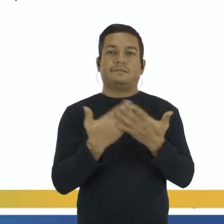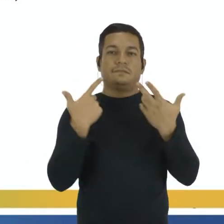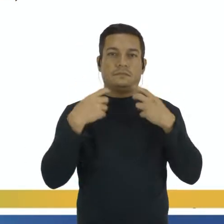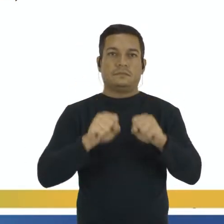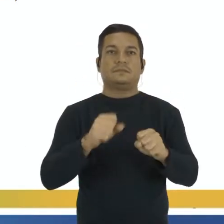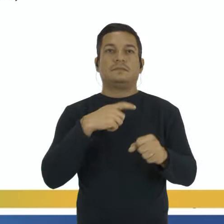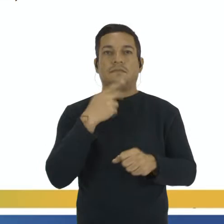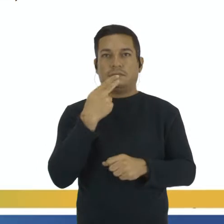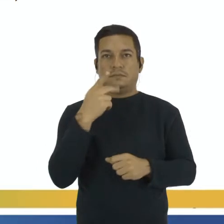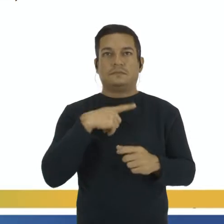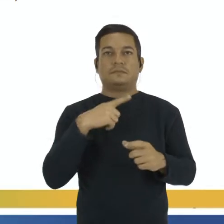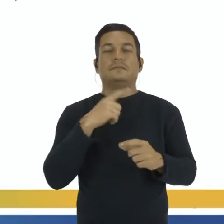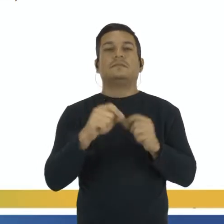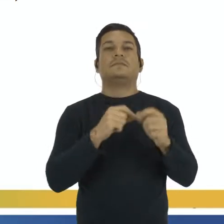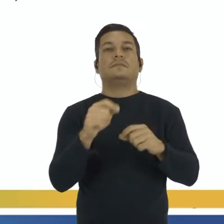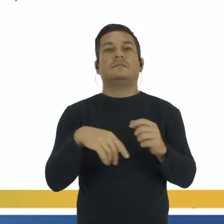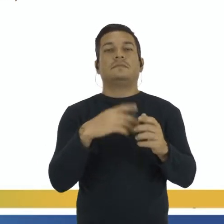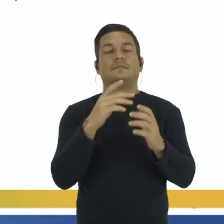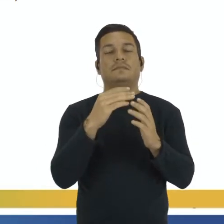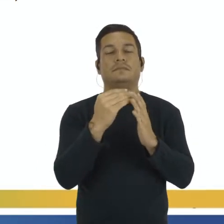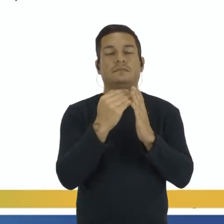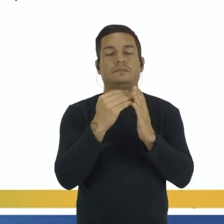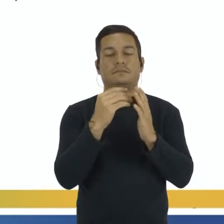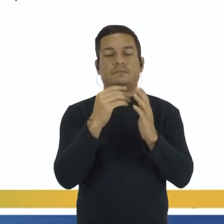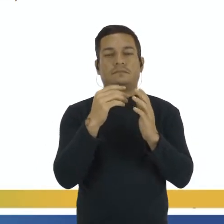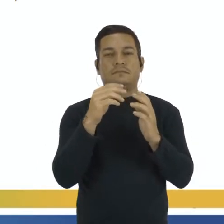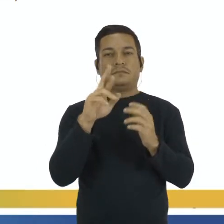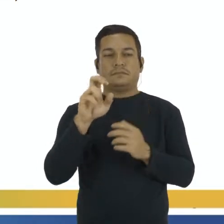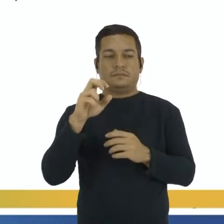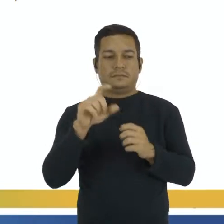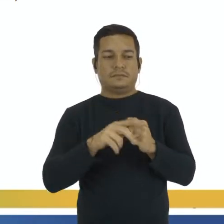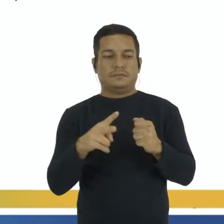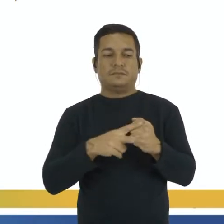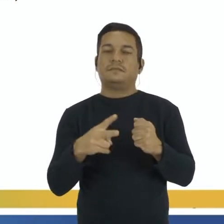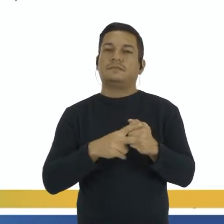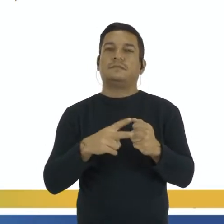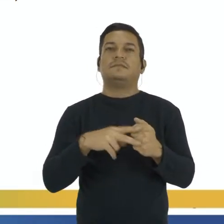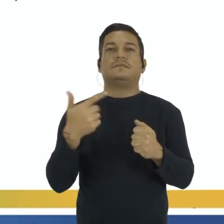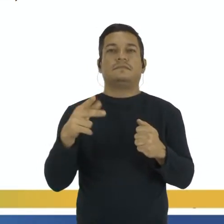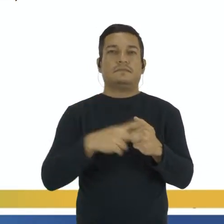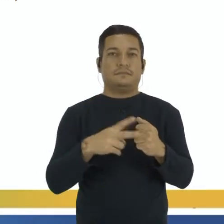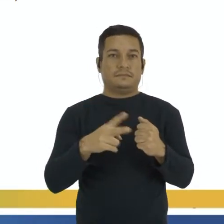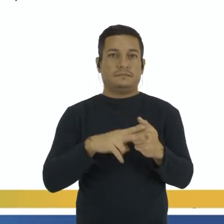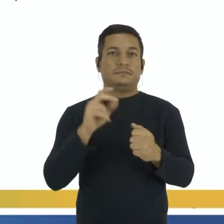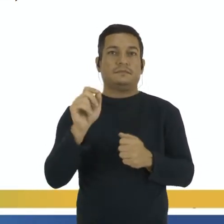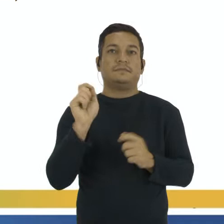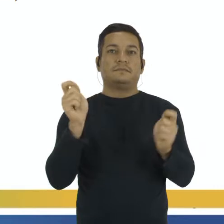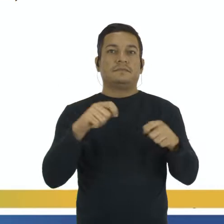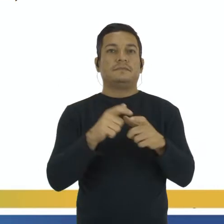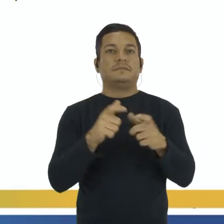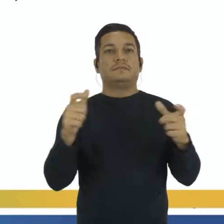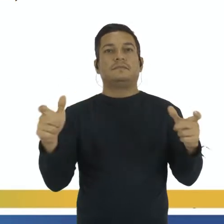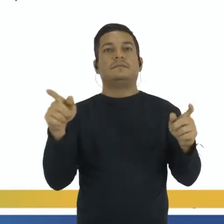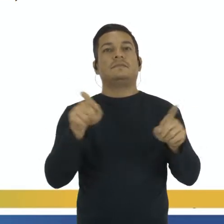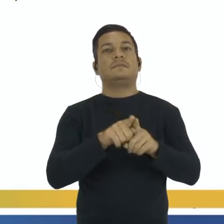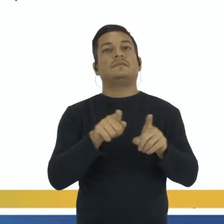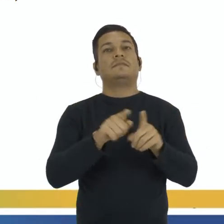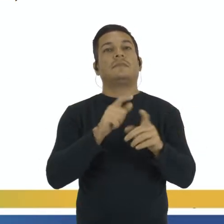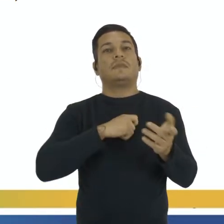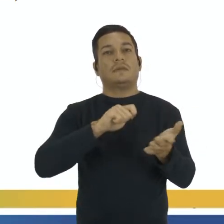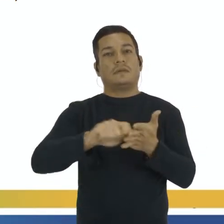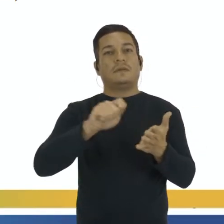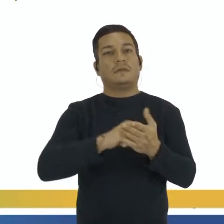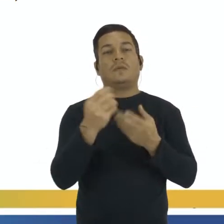recursos próprios, sejam eles verbais ou não verbais. No entanto, a expressividade não se restringe à fala, podendo ser ampliada também a